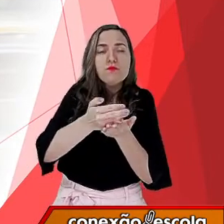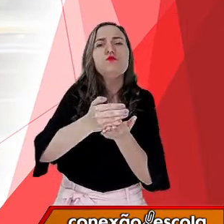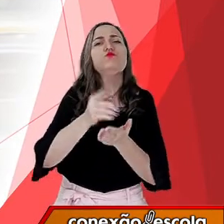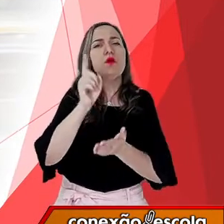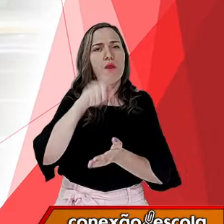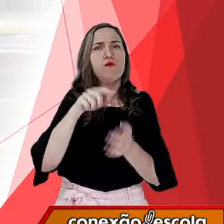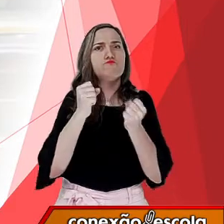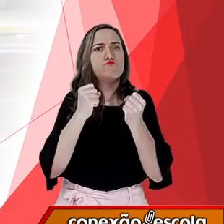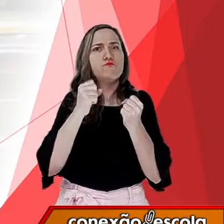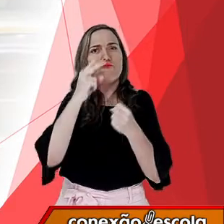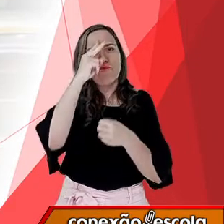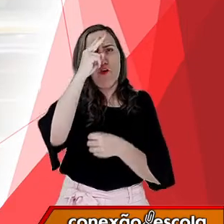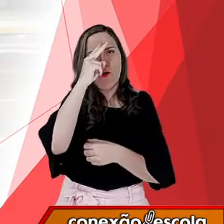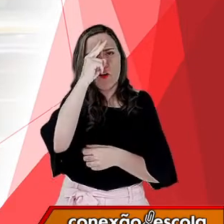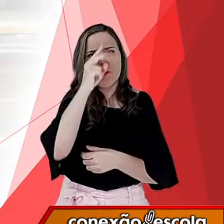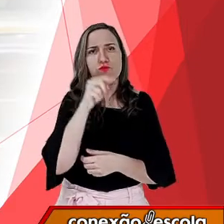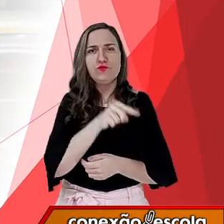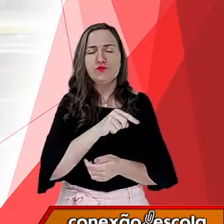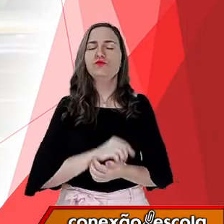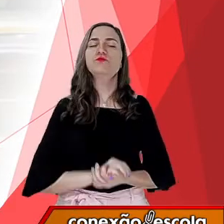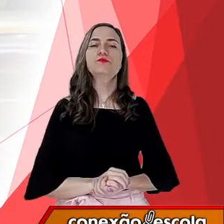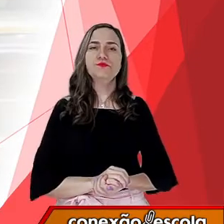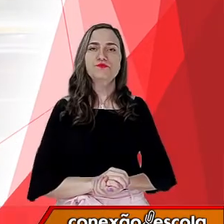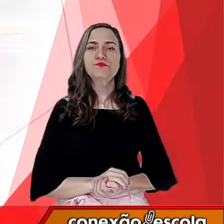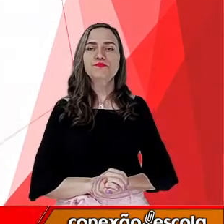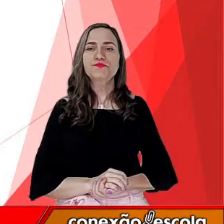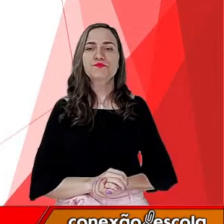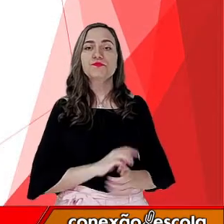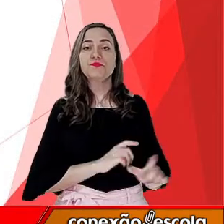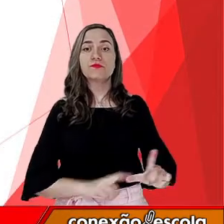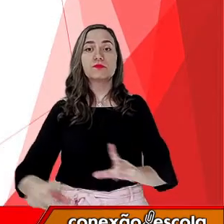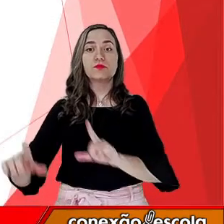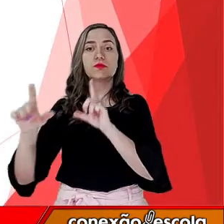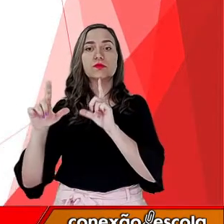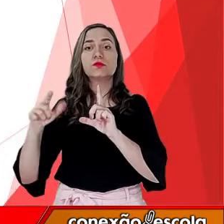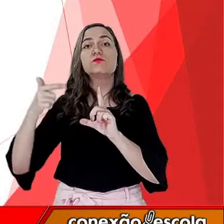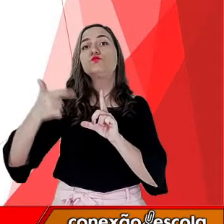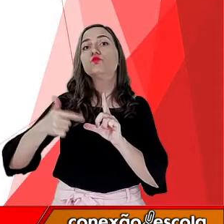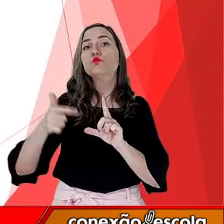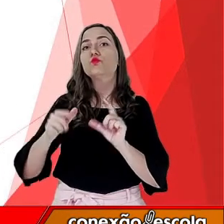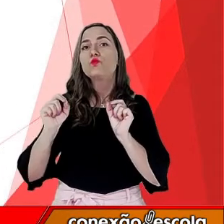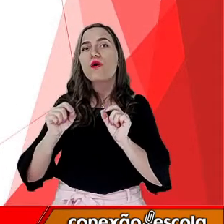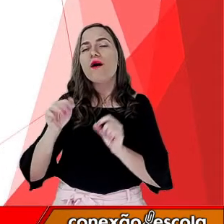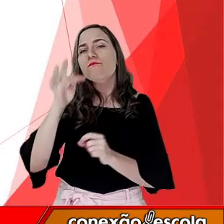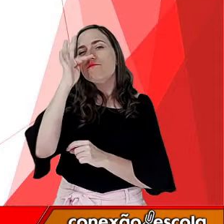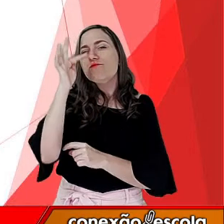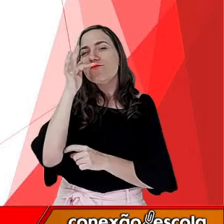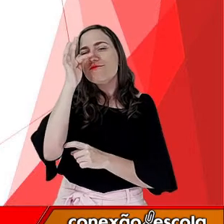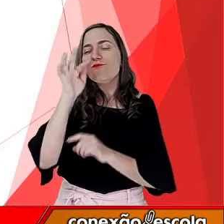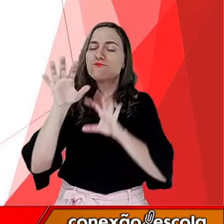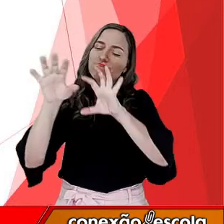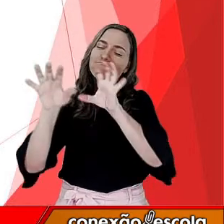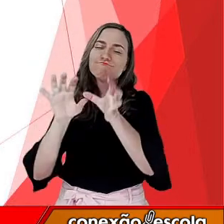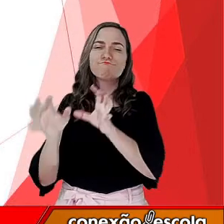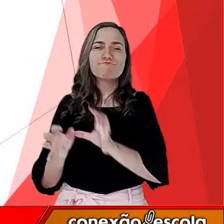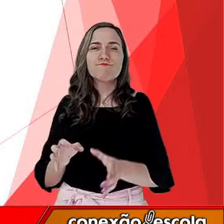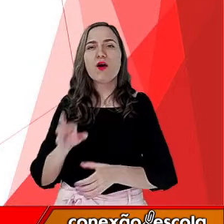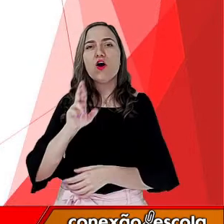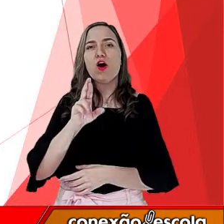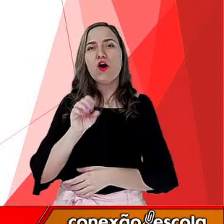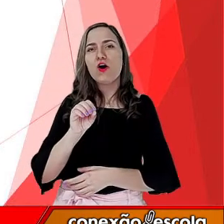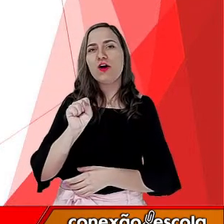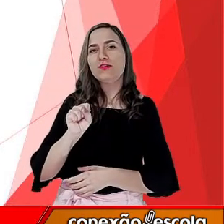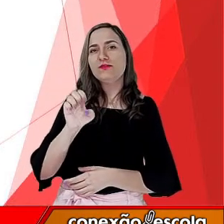será mais forte. Na imagem 2, temos uma roseira.